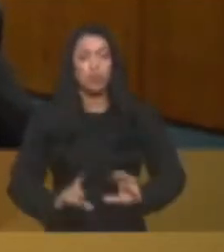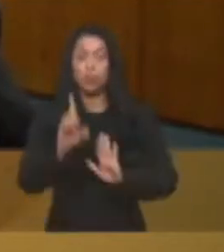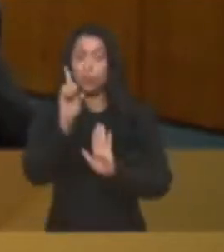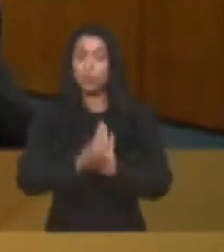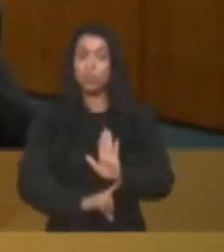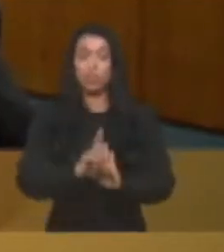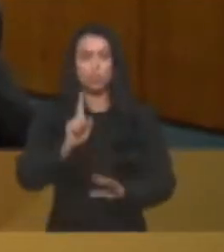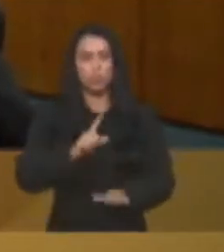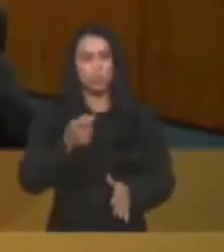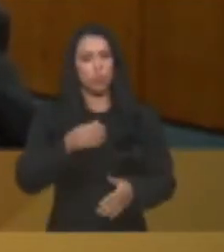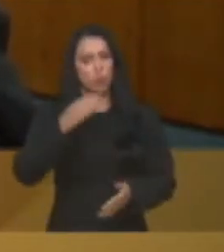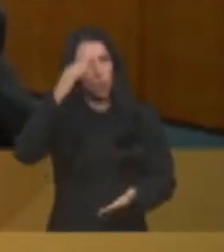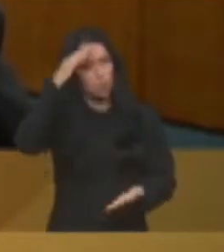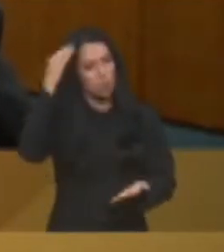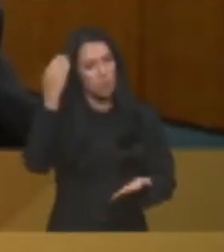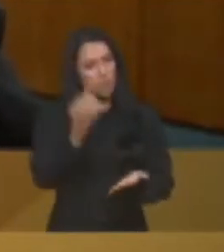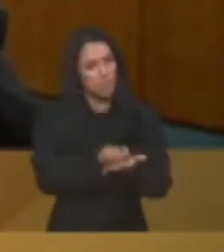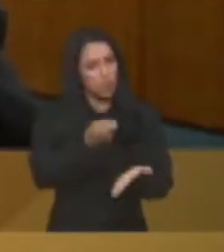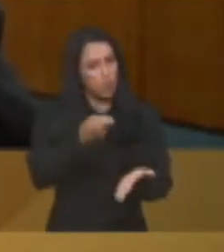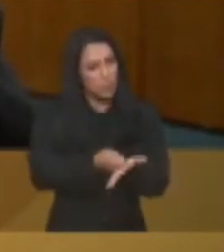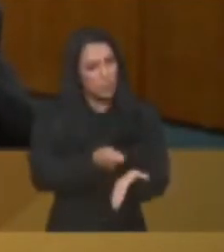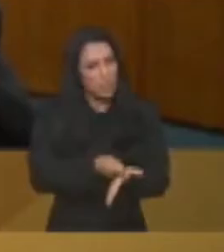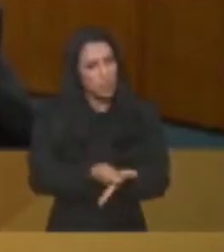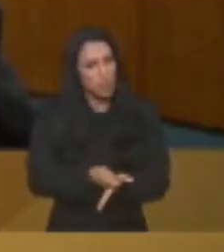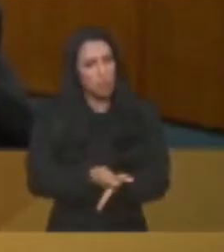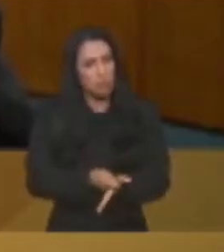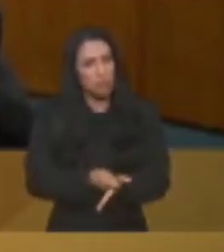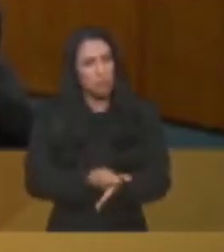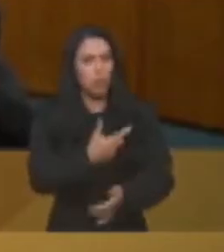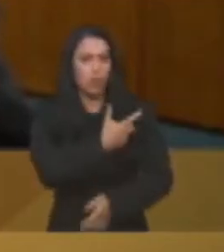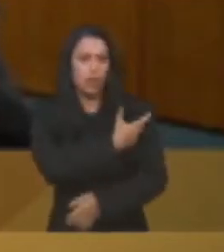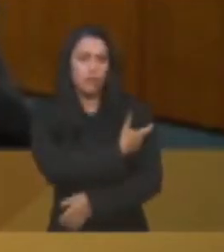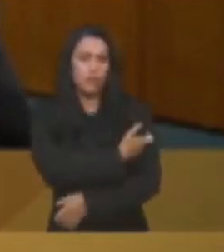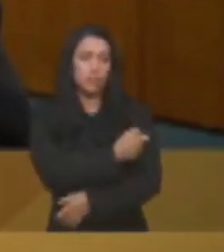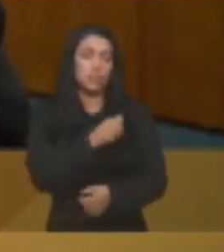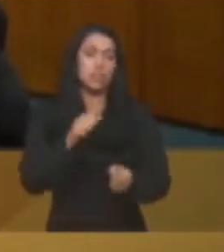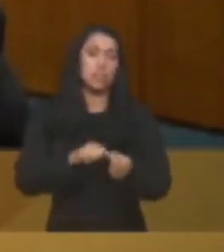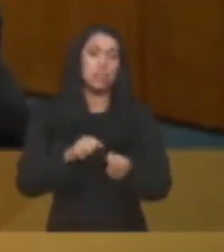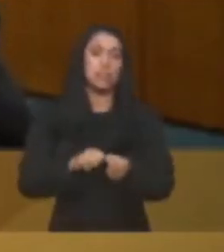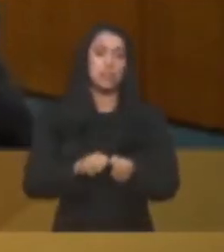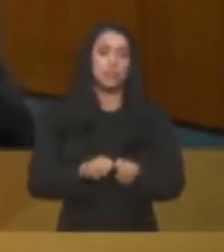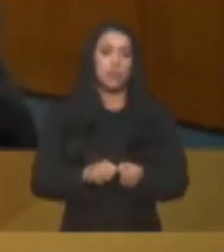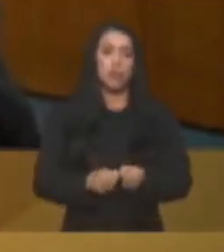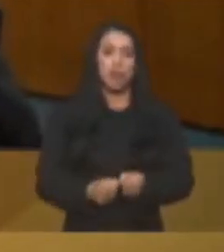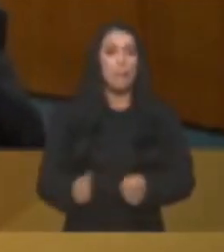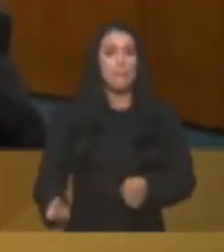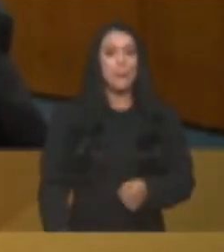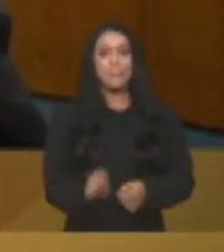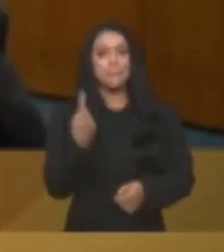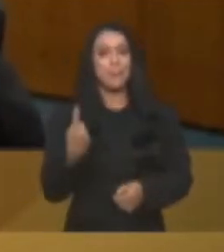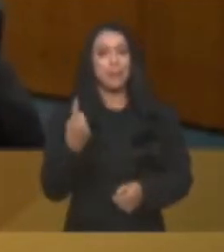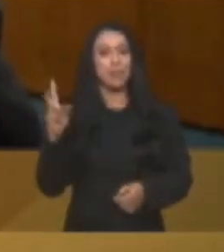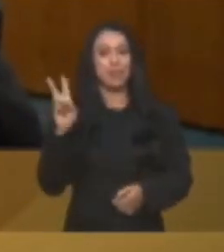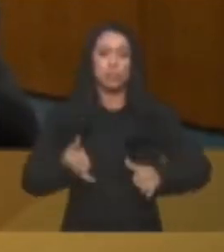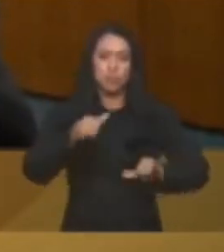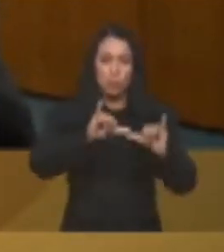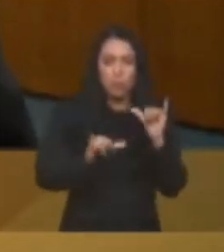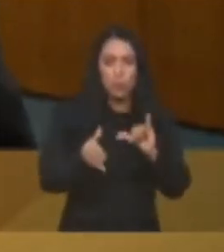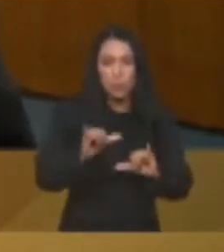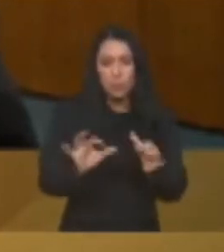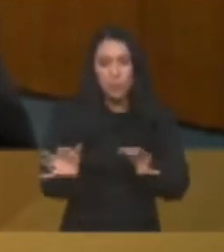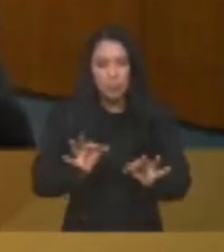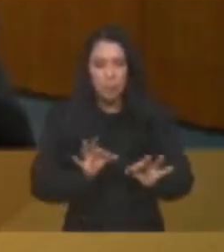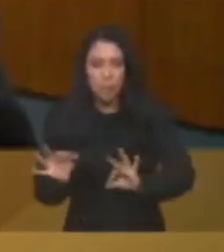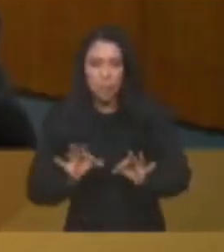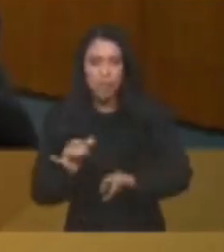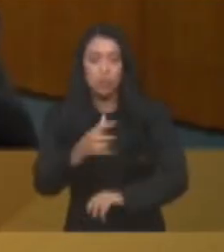se submeter obrigatoriamente a nenhuma vacina que tenha sido concebida por processos inéditos e nunca aplicados em massa. Não